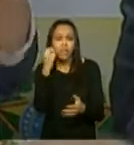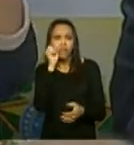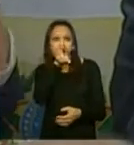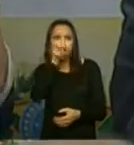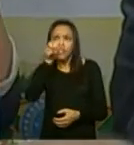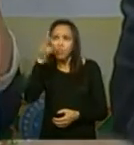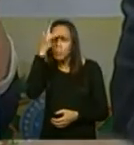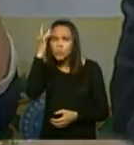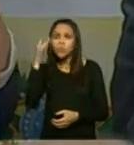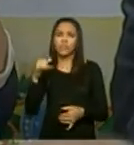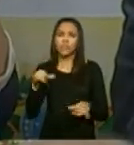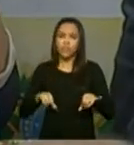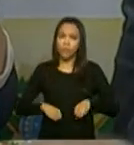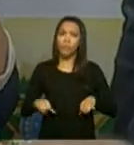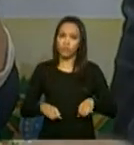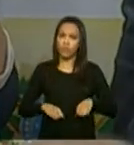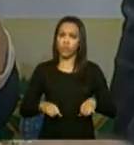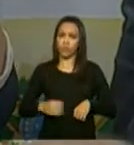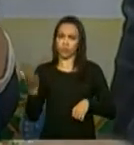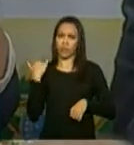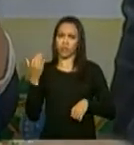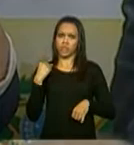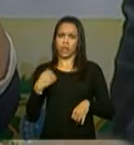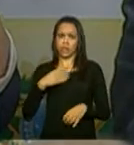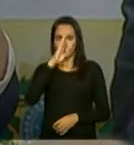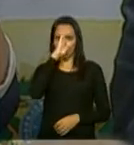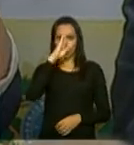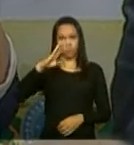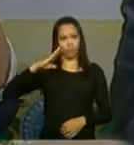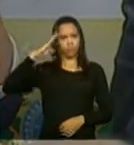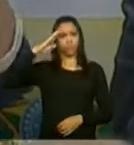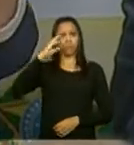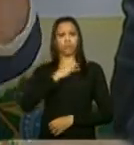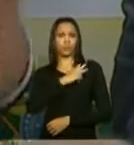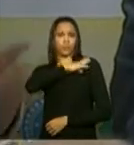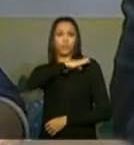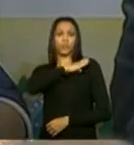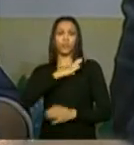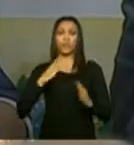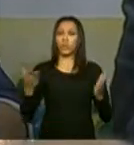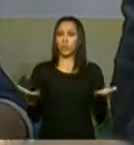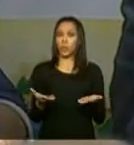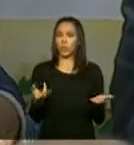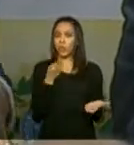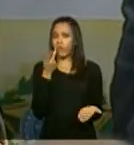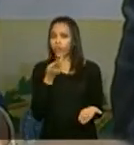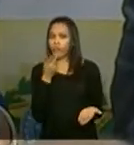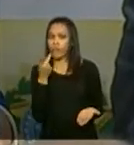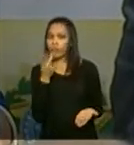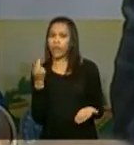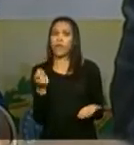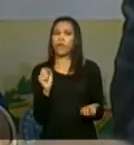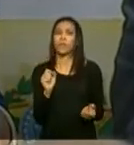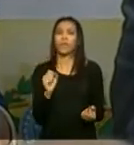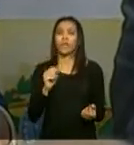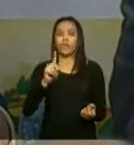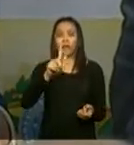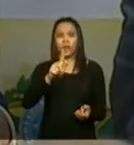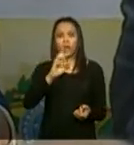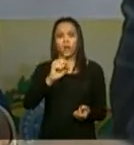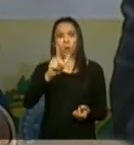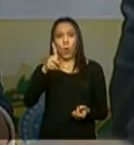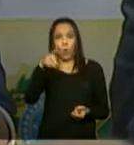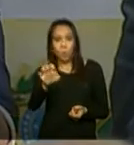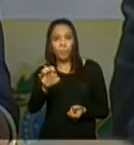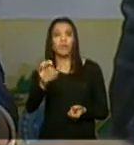sofreram as conseqüências da ditadura e parem agora ensino ando golpes e intervenções militares